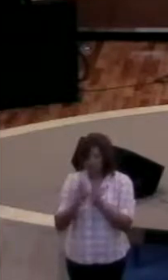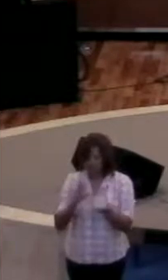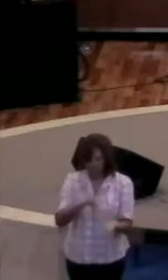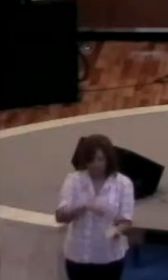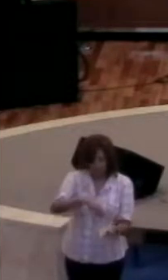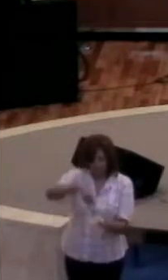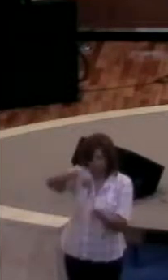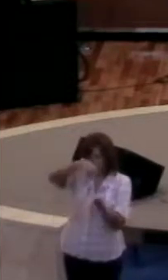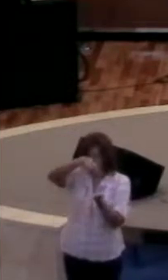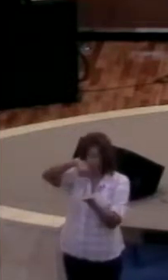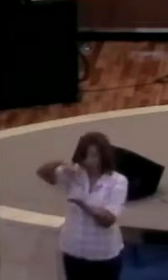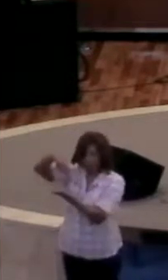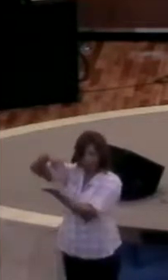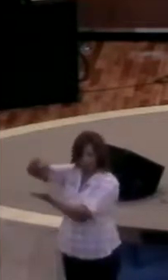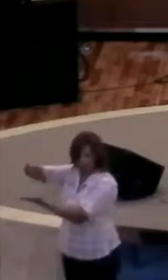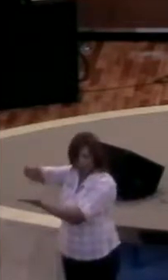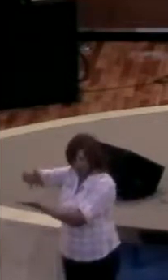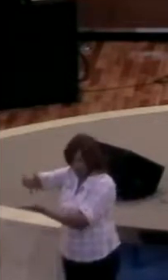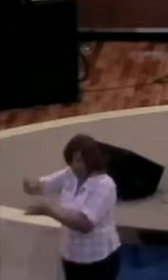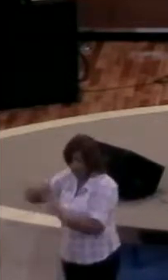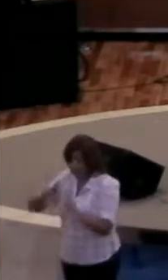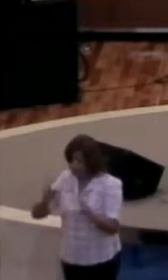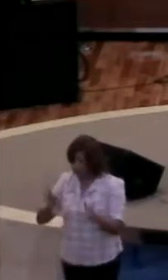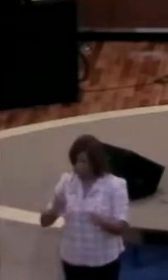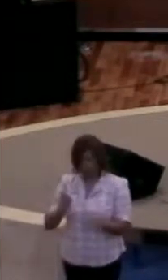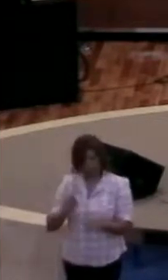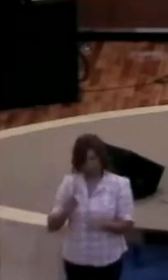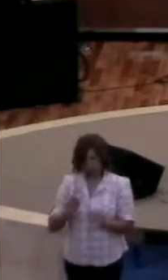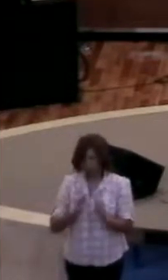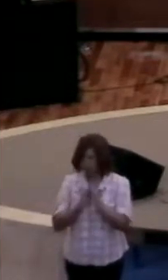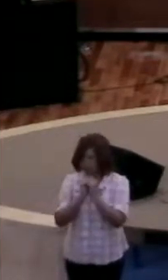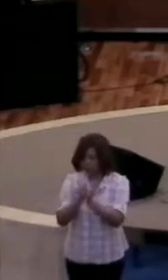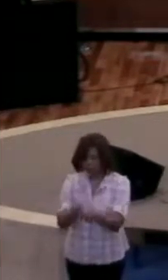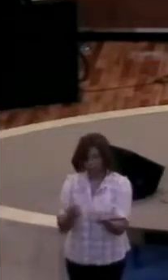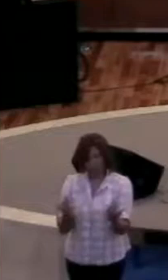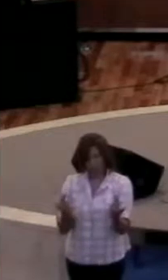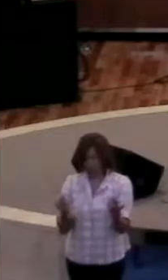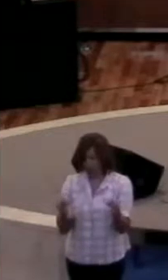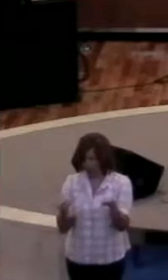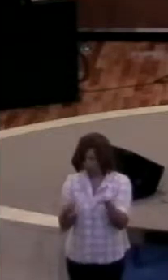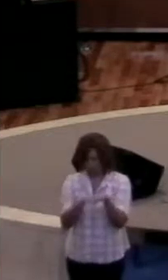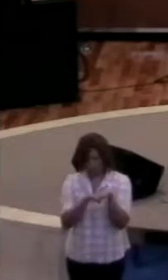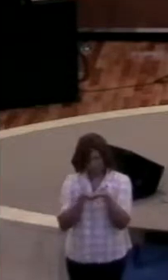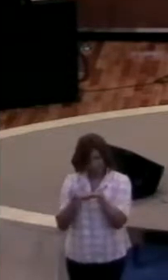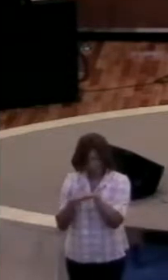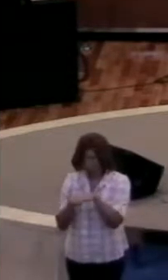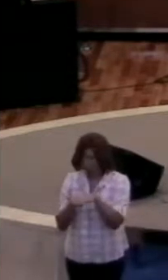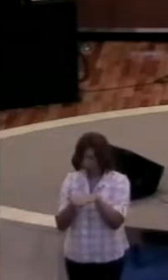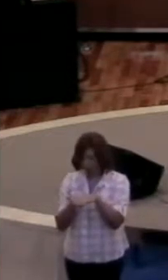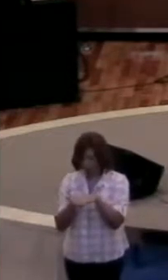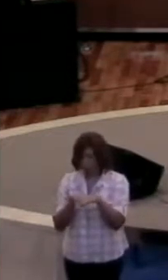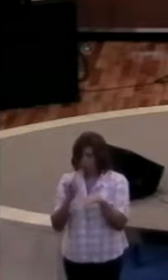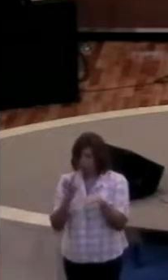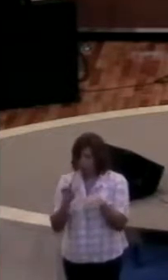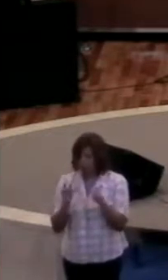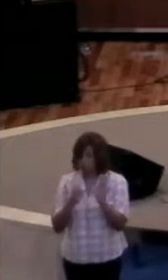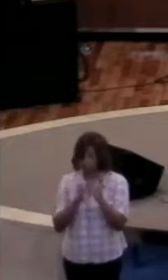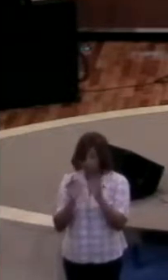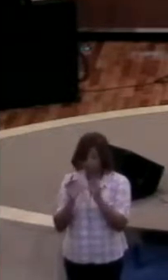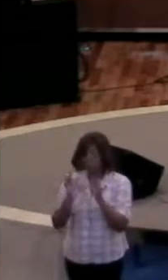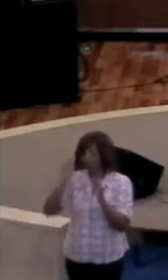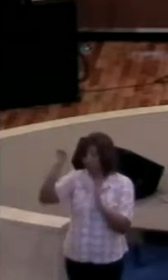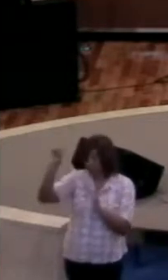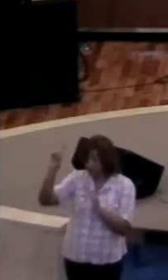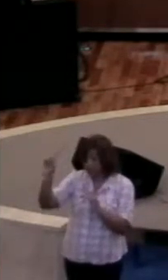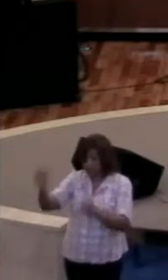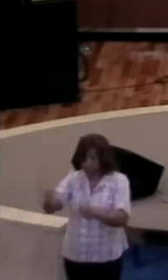e fala a José, foge para o Egito, esta palavra é que eu não consigo compreender bem, no que se